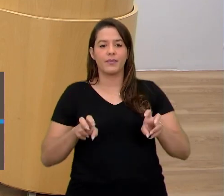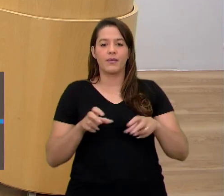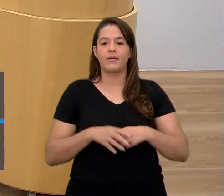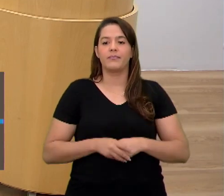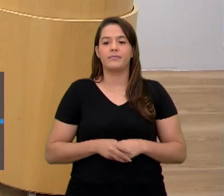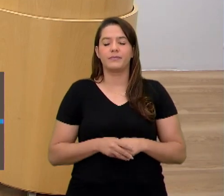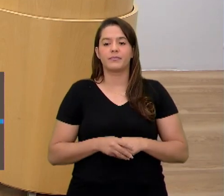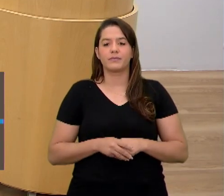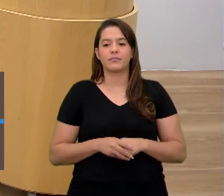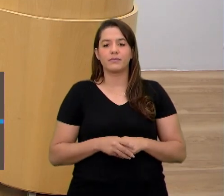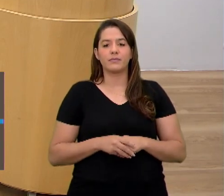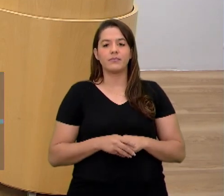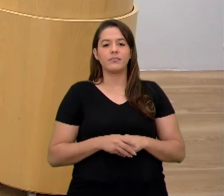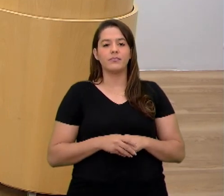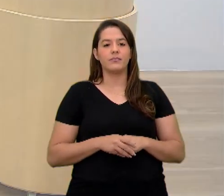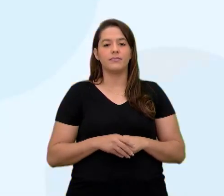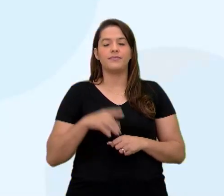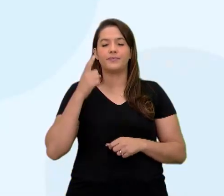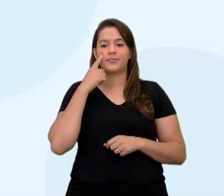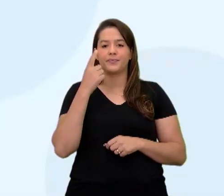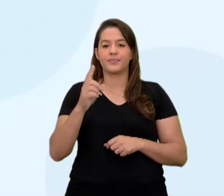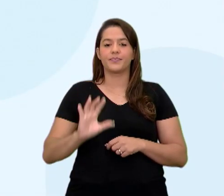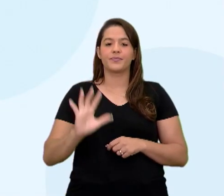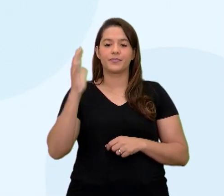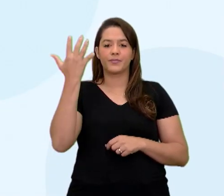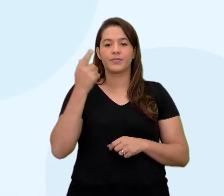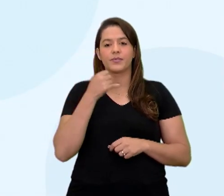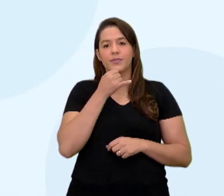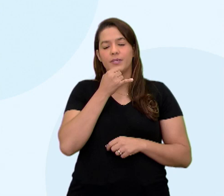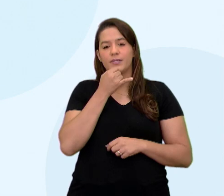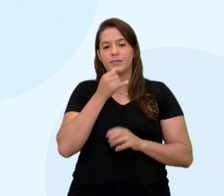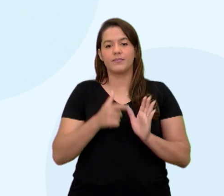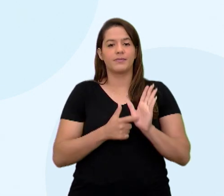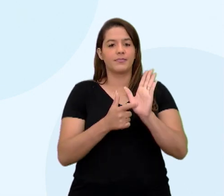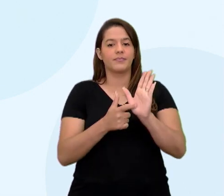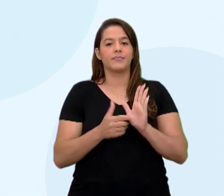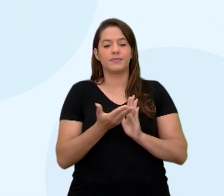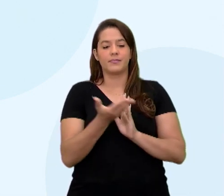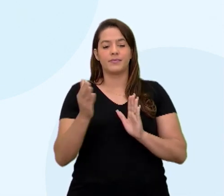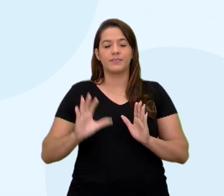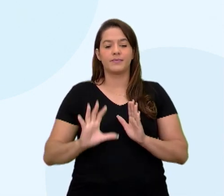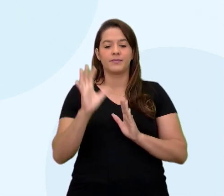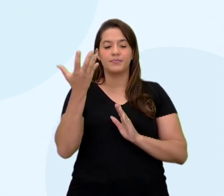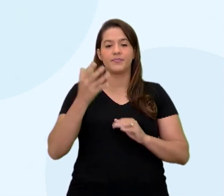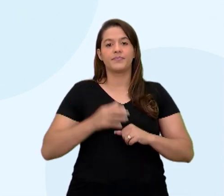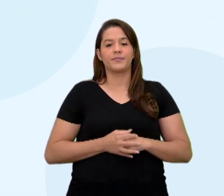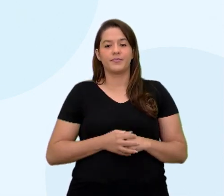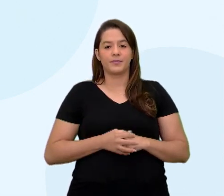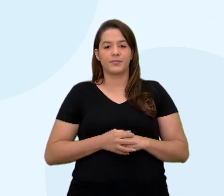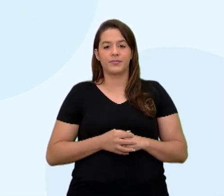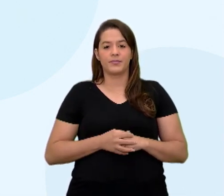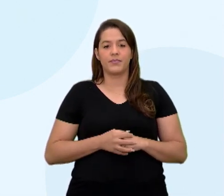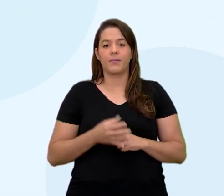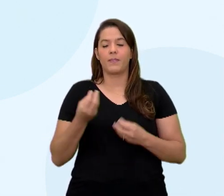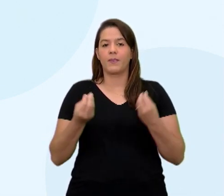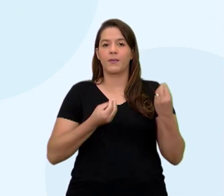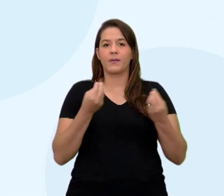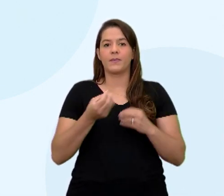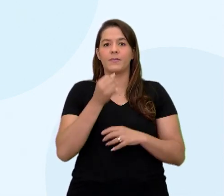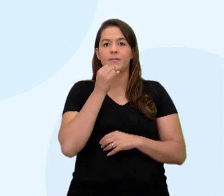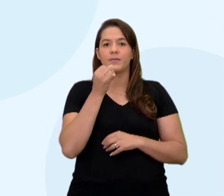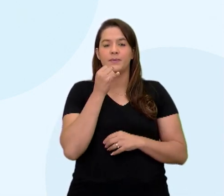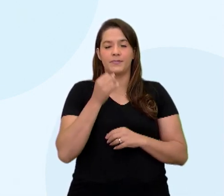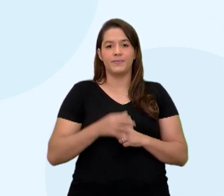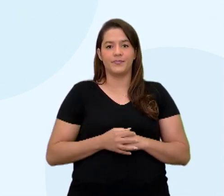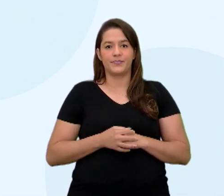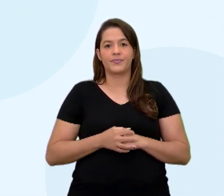microsituação? Olha lá o que acontece. Olha o exemplo que a gente buscou aí para vocês. Vamos criar uma situação como exemplo ali. Então, peguei